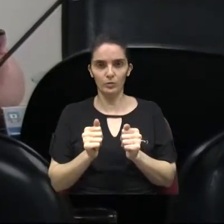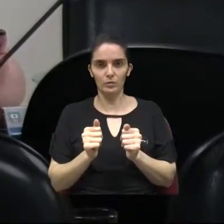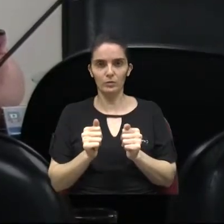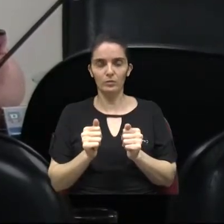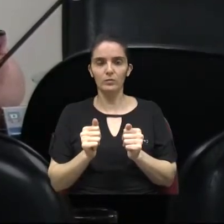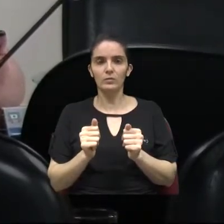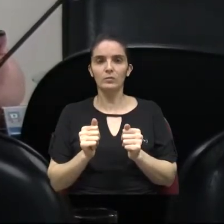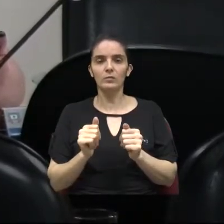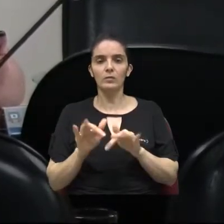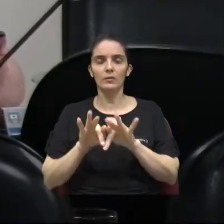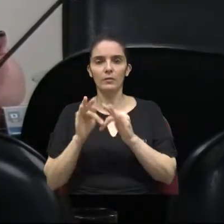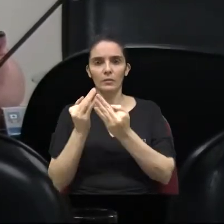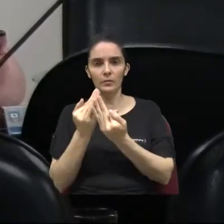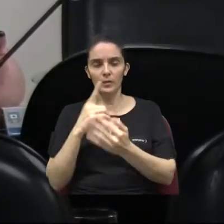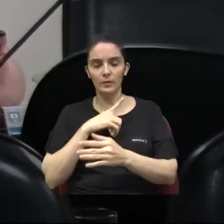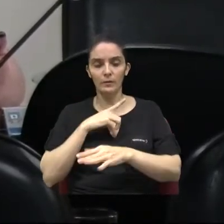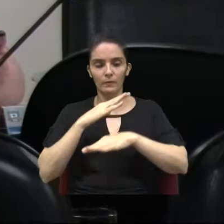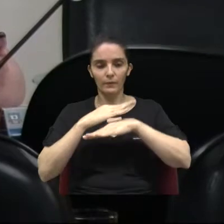desta moção.